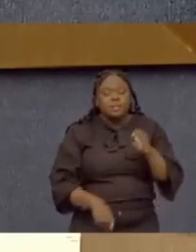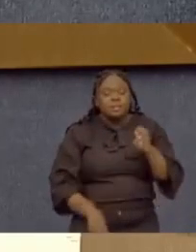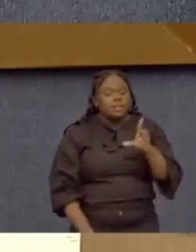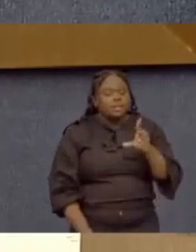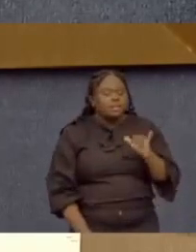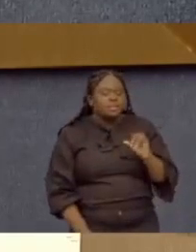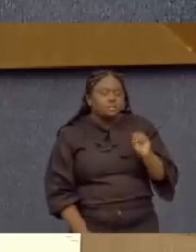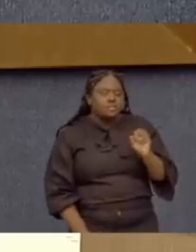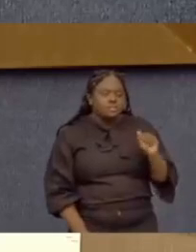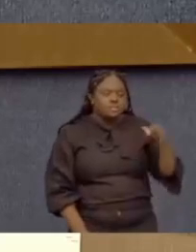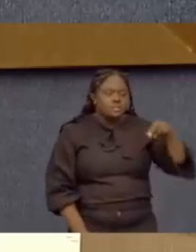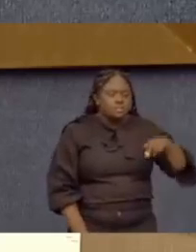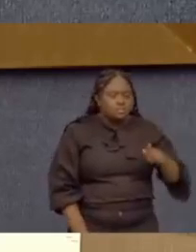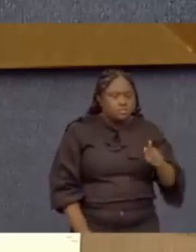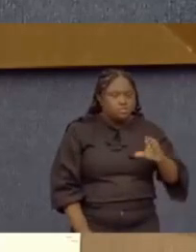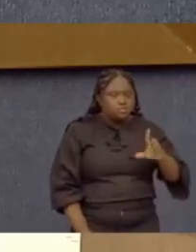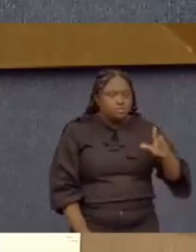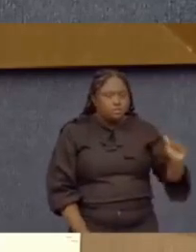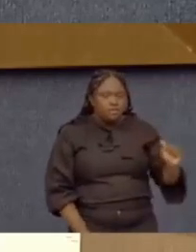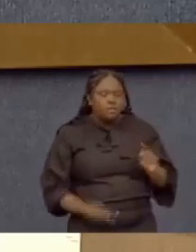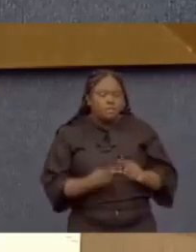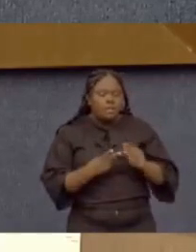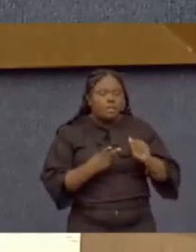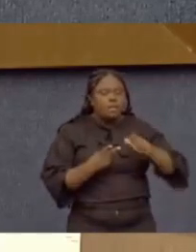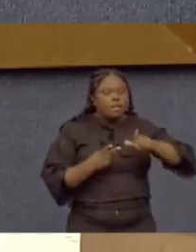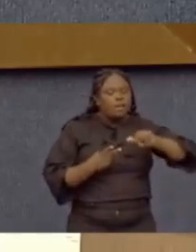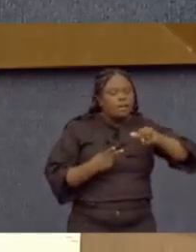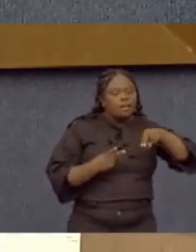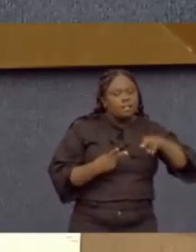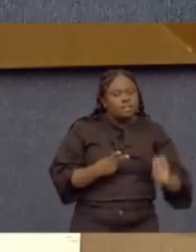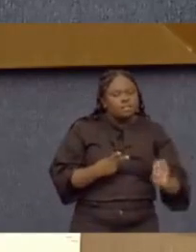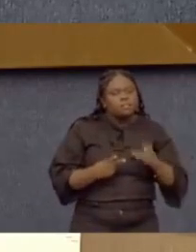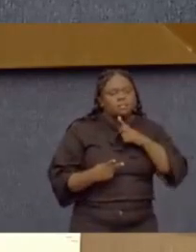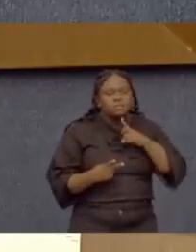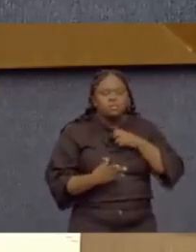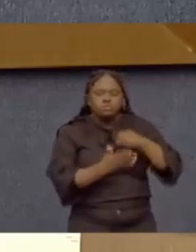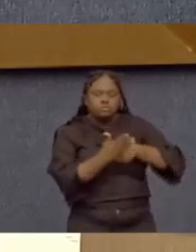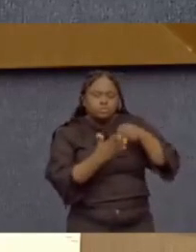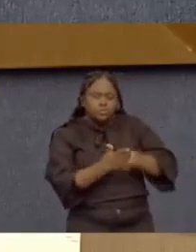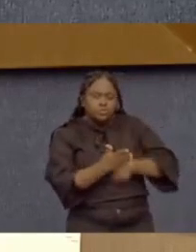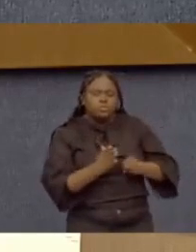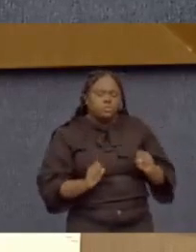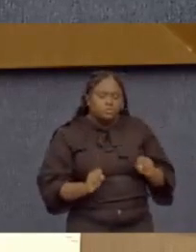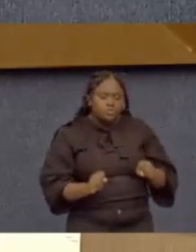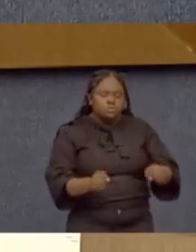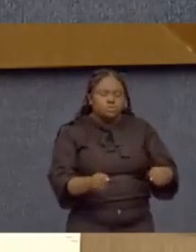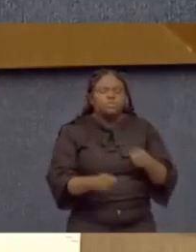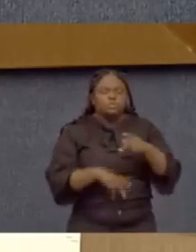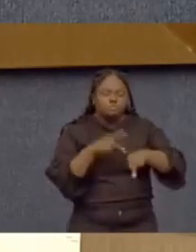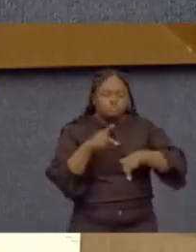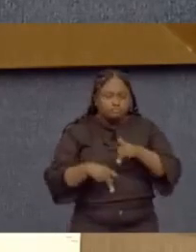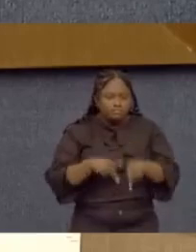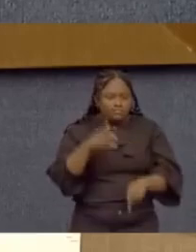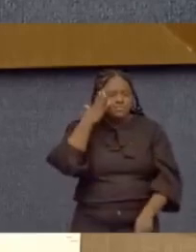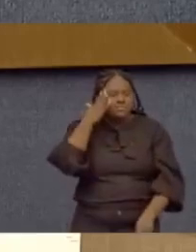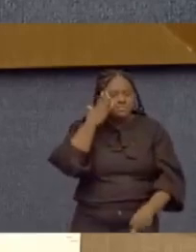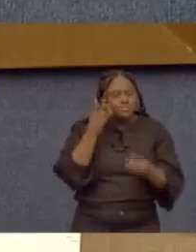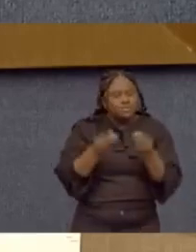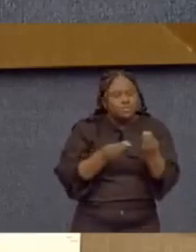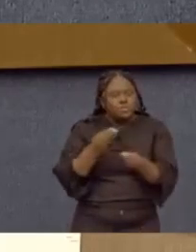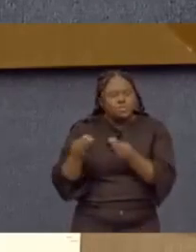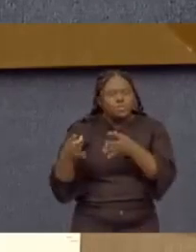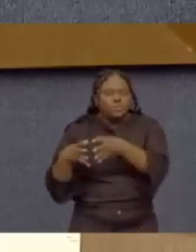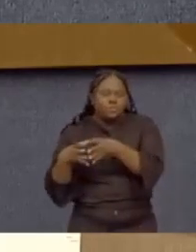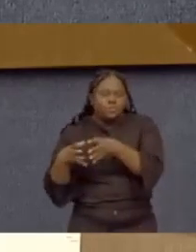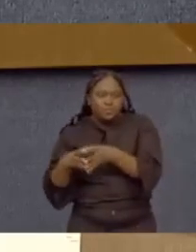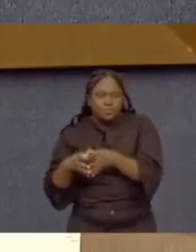Aline, que são coordenadoras de comunidades que tiveram uma luta tão árdua, e o povo sabe, como a comunidade São Lucas e